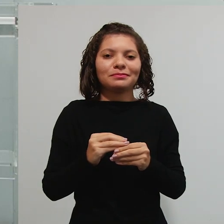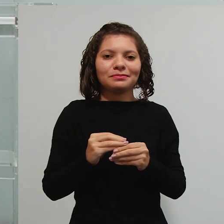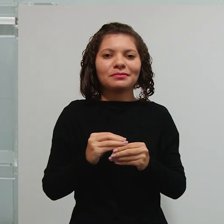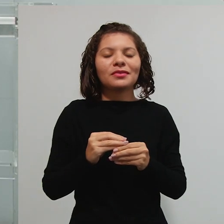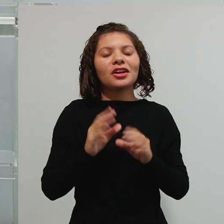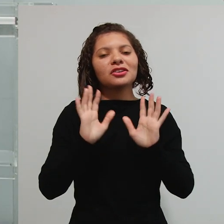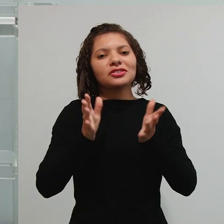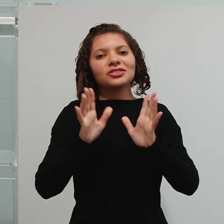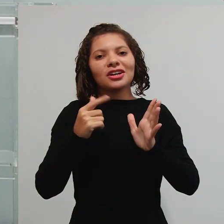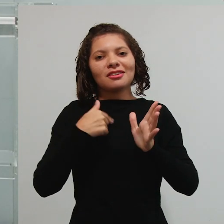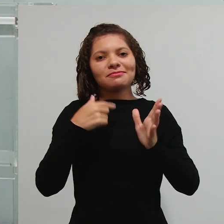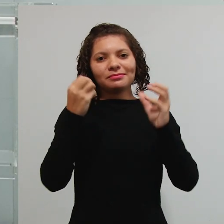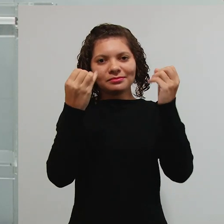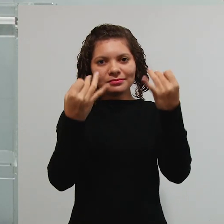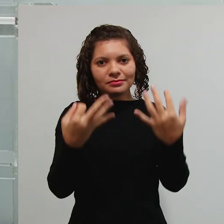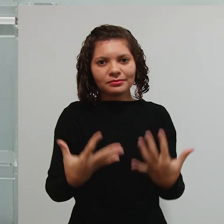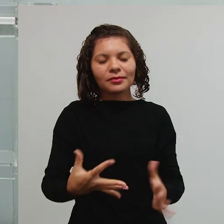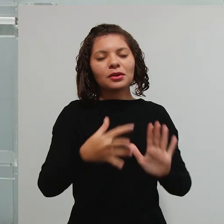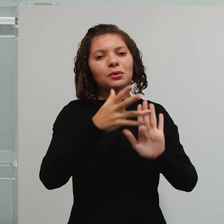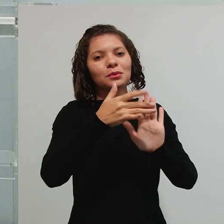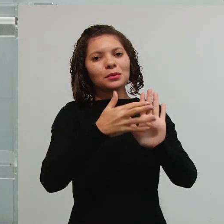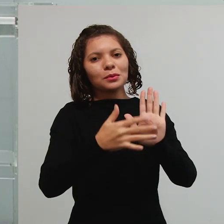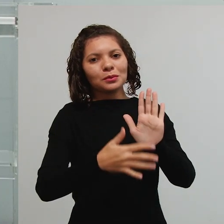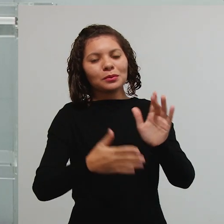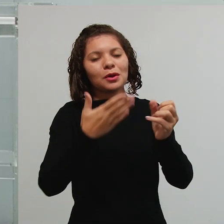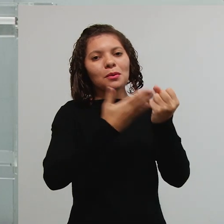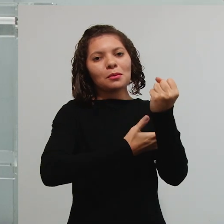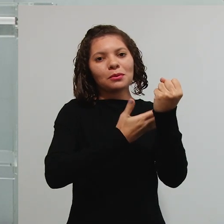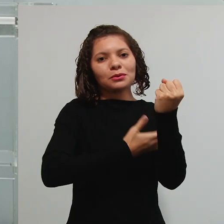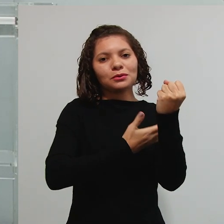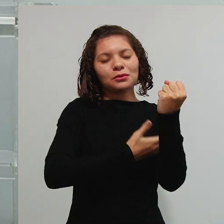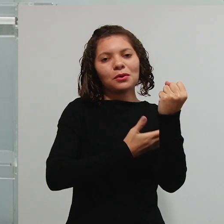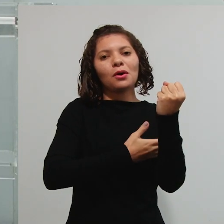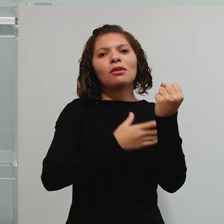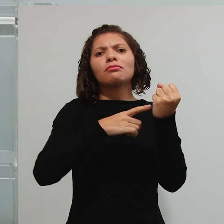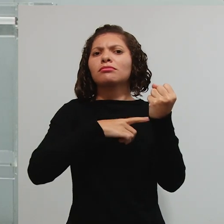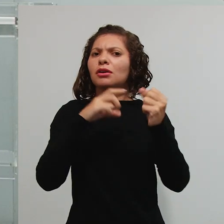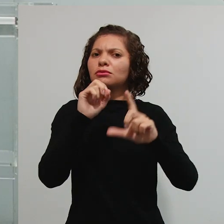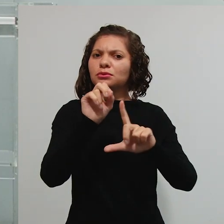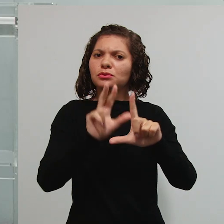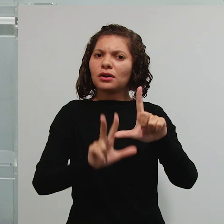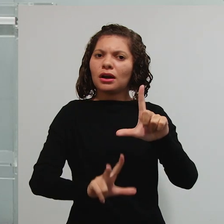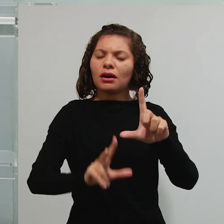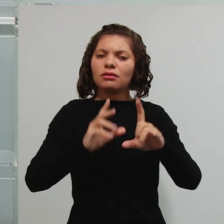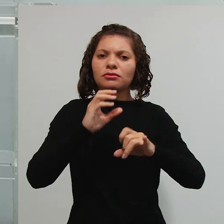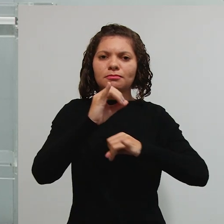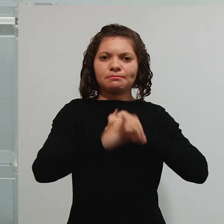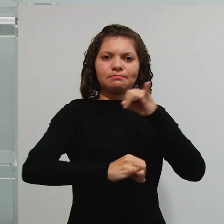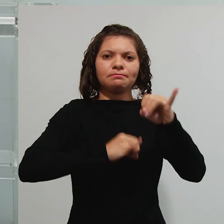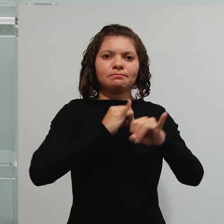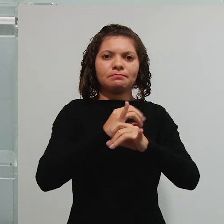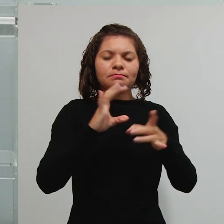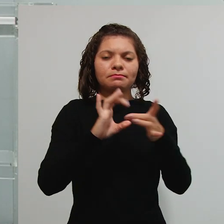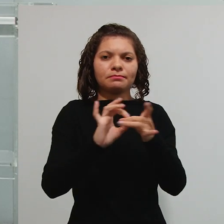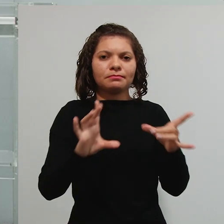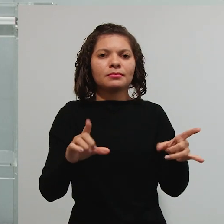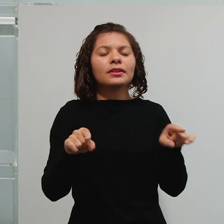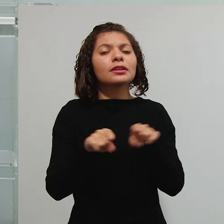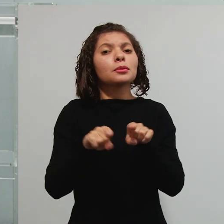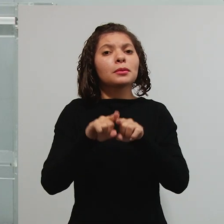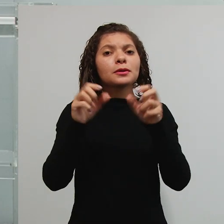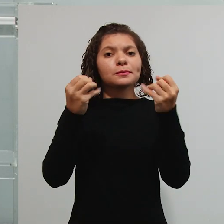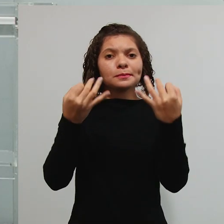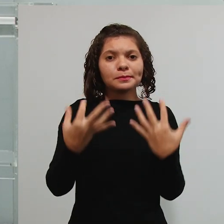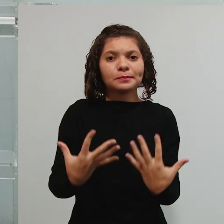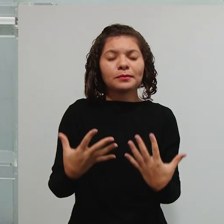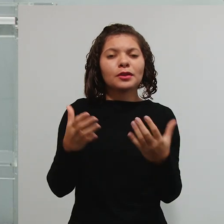Repassamos o roteiro do portfólio, que está especificado lá no ambiente virtual, discutimos a organização do grupo focal e